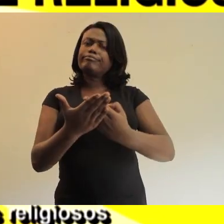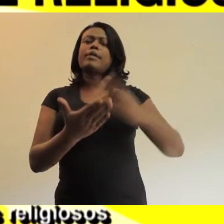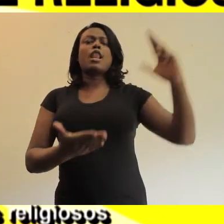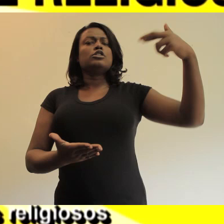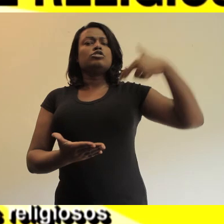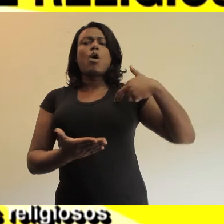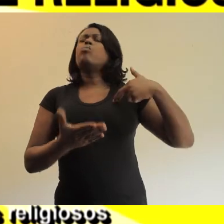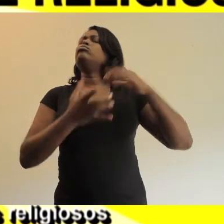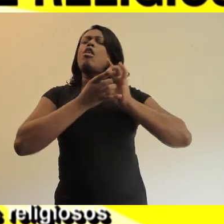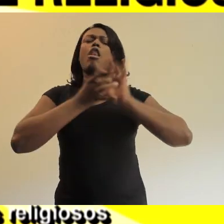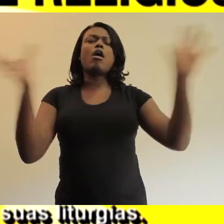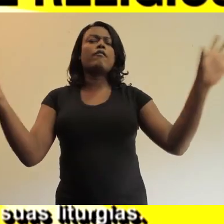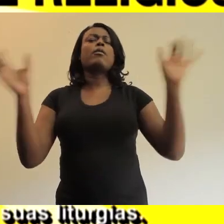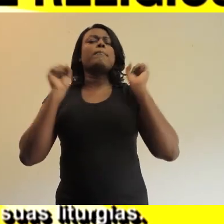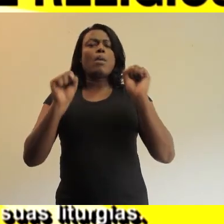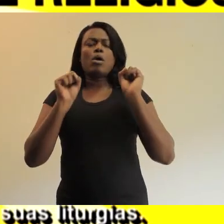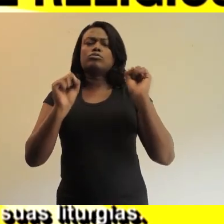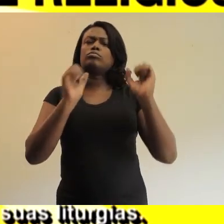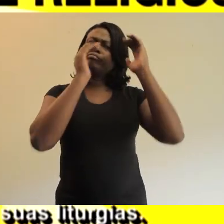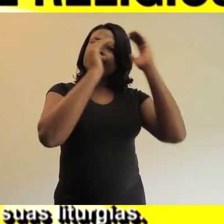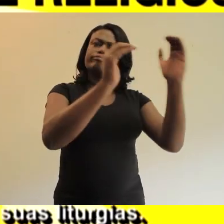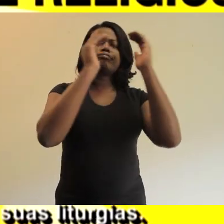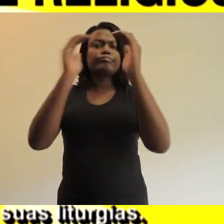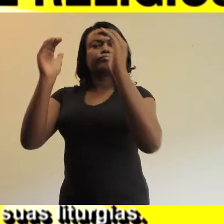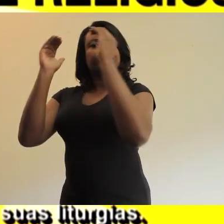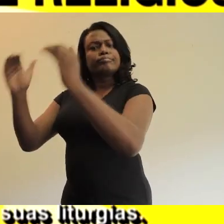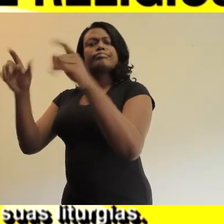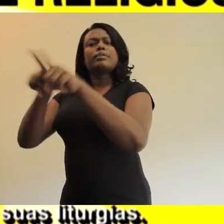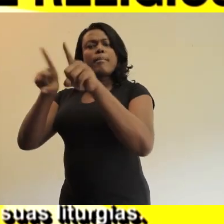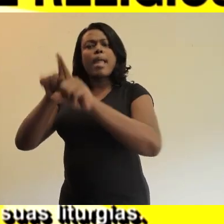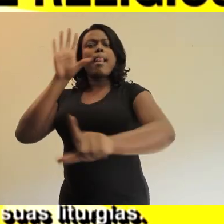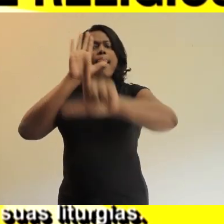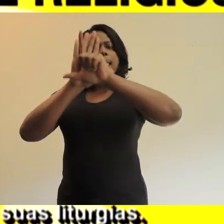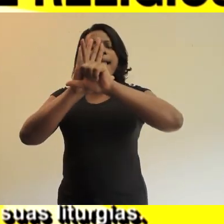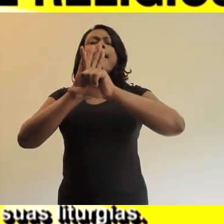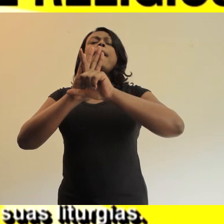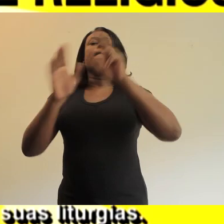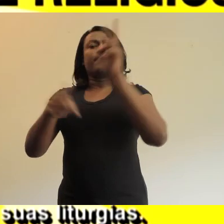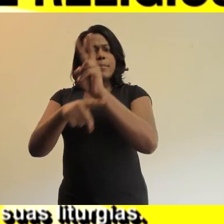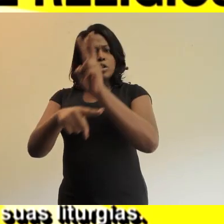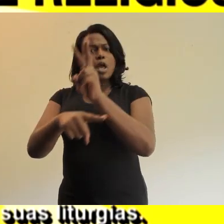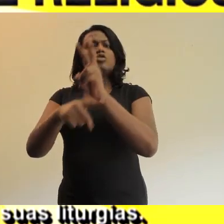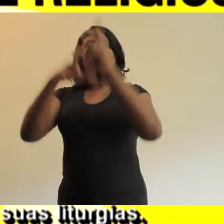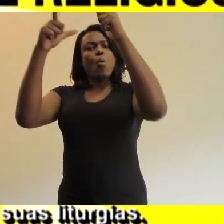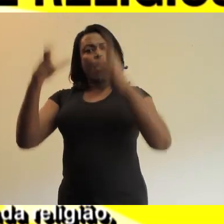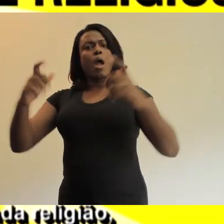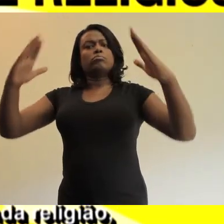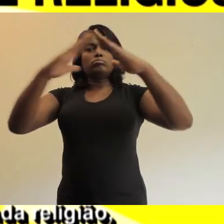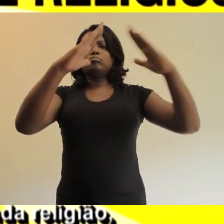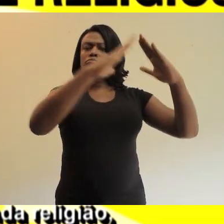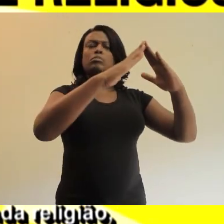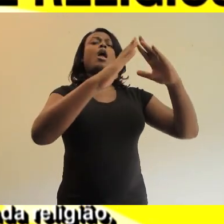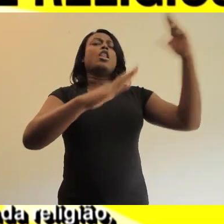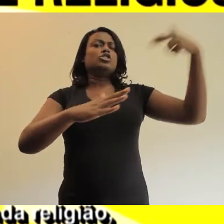livre exercício dos cultos religiosos e garantida na forma da lei a proteção aos locais de culto e suas liturgias